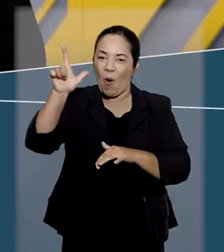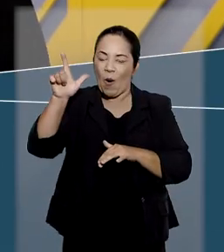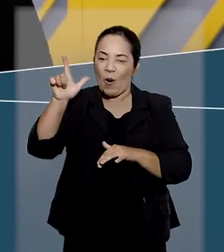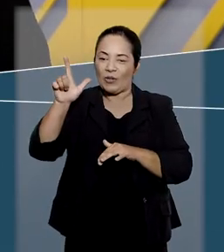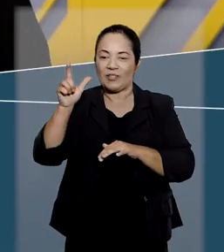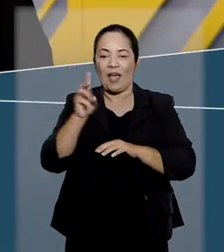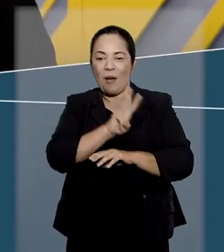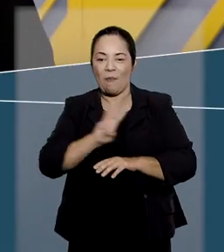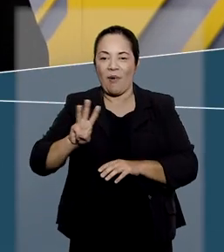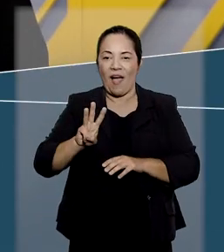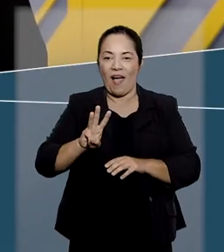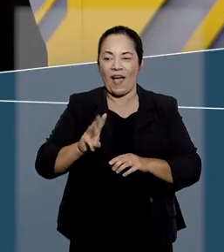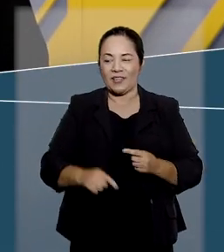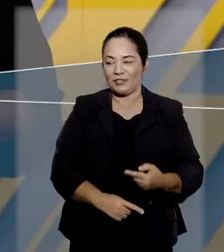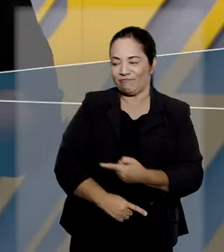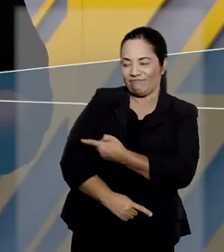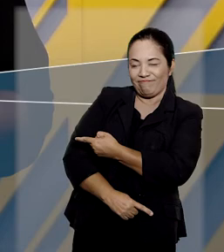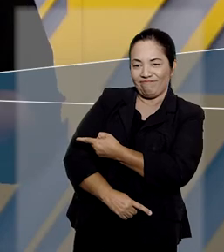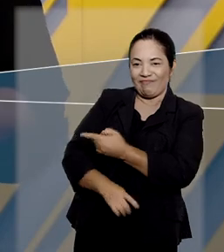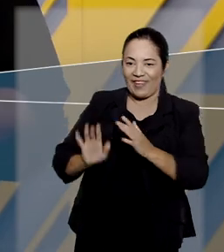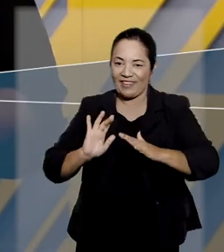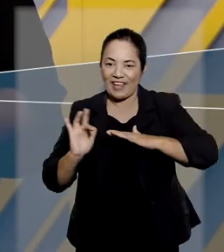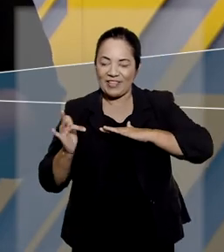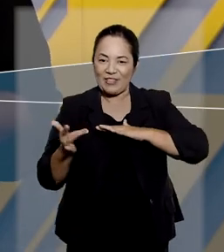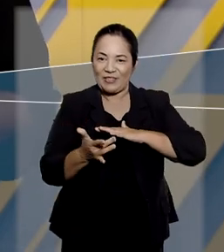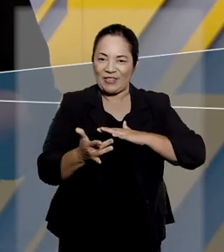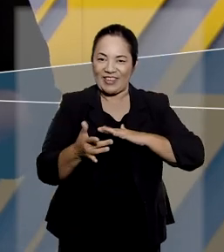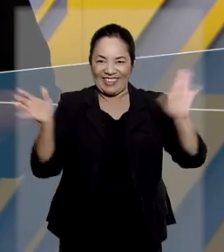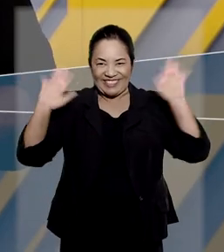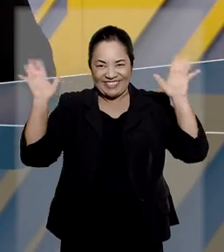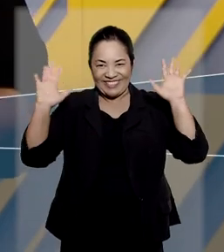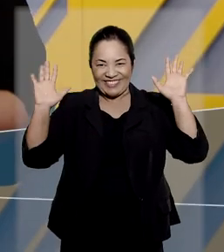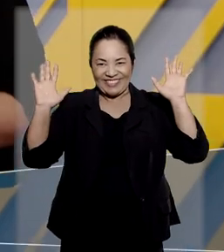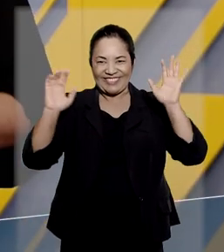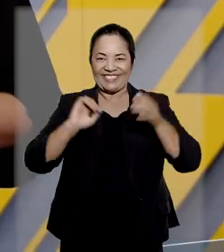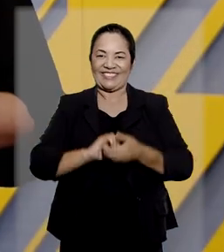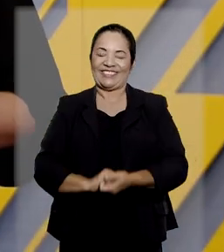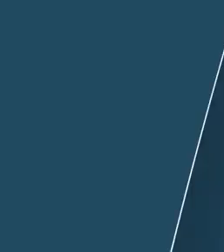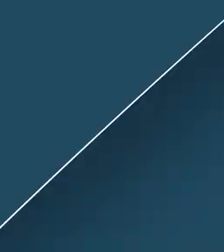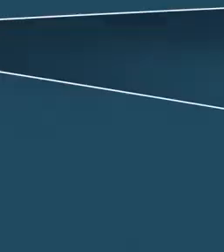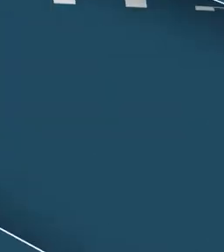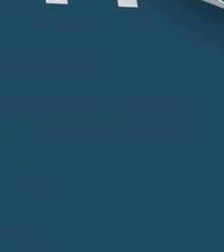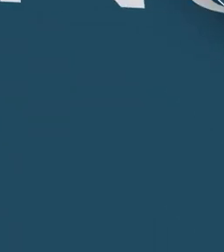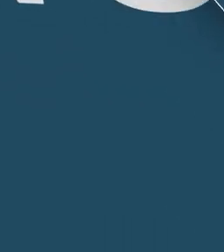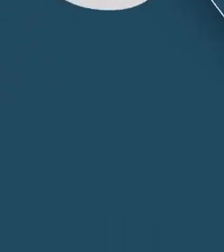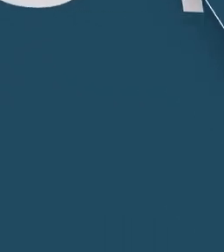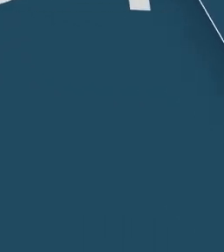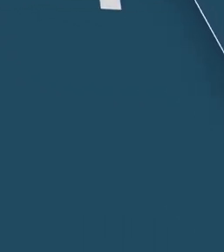notícias no site do STJ e nas nossas redes sociais. Até a próxima!